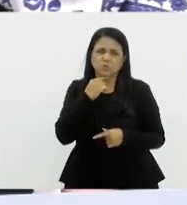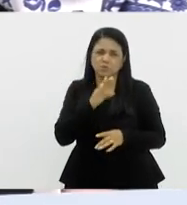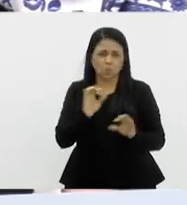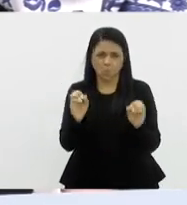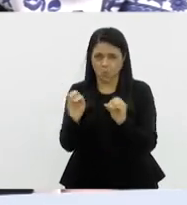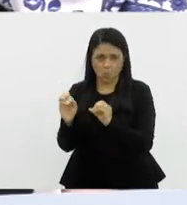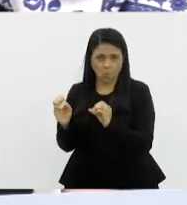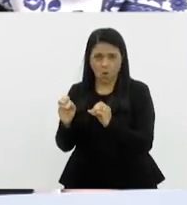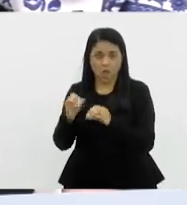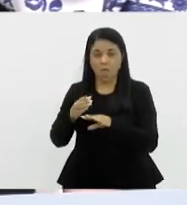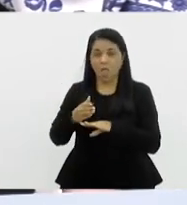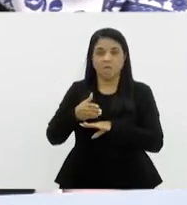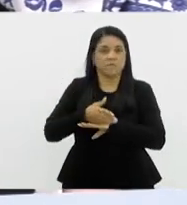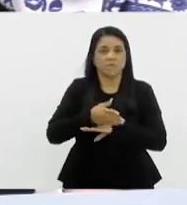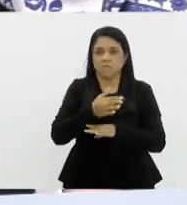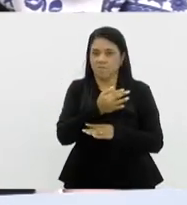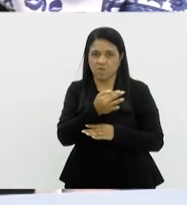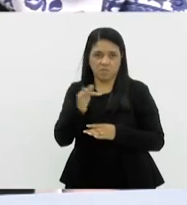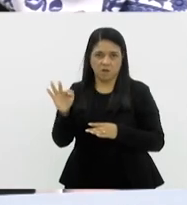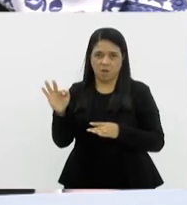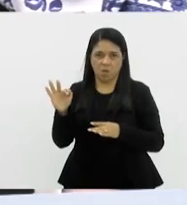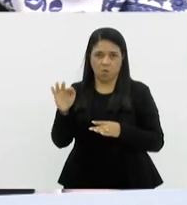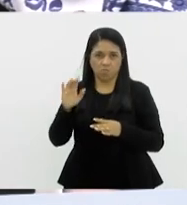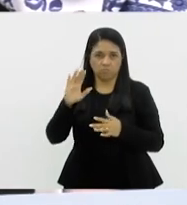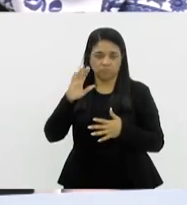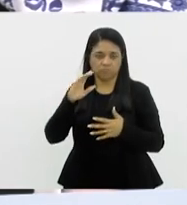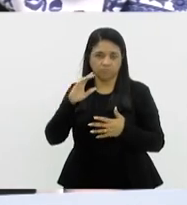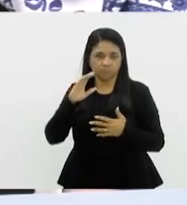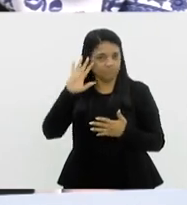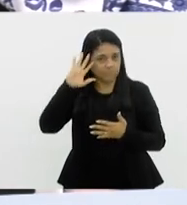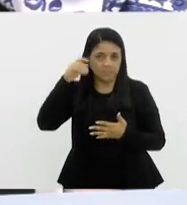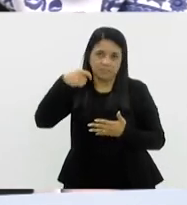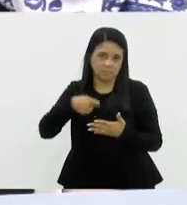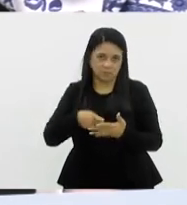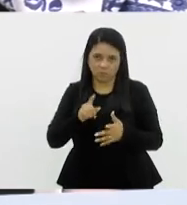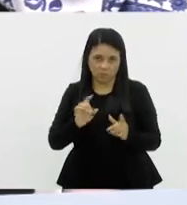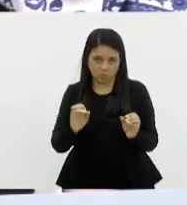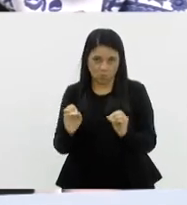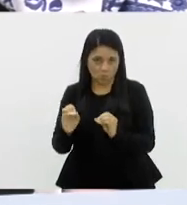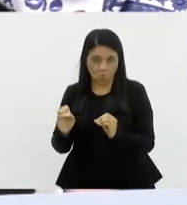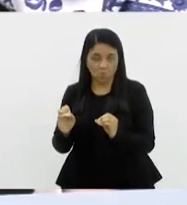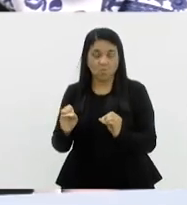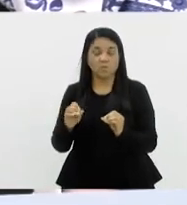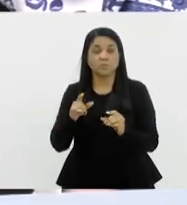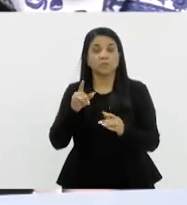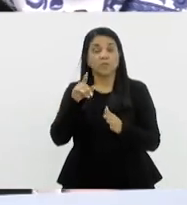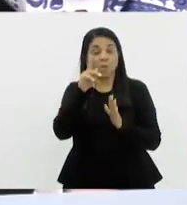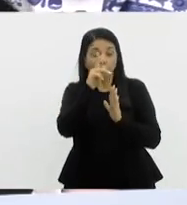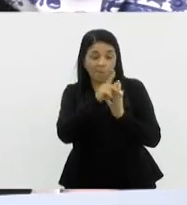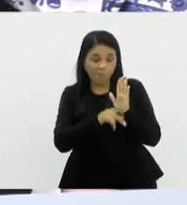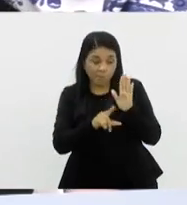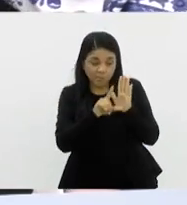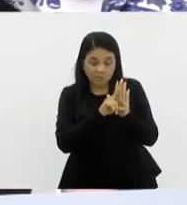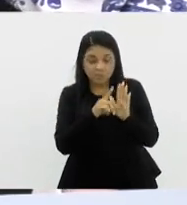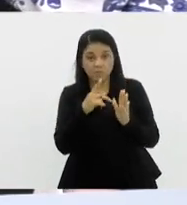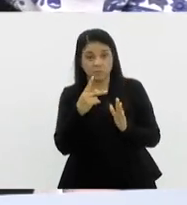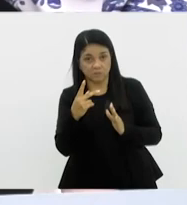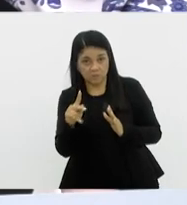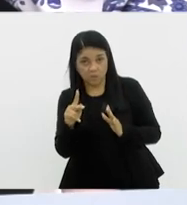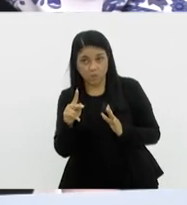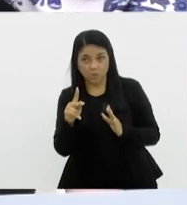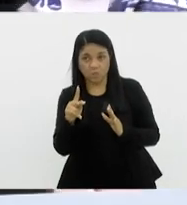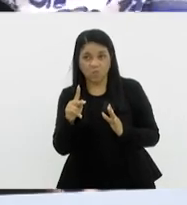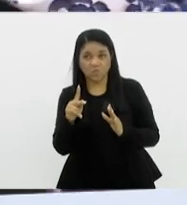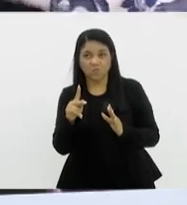invadindo a competência federal, né, porque, na realidade, no seu projeto, não se está